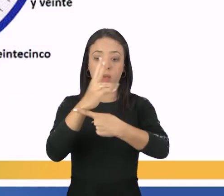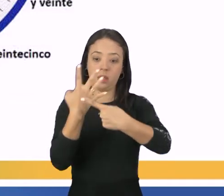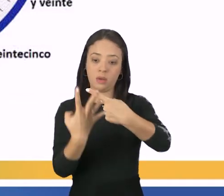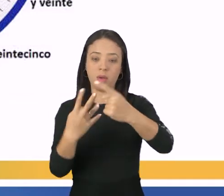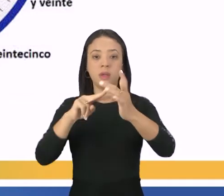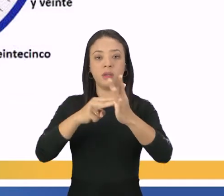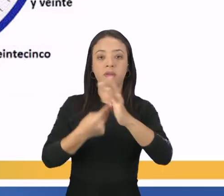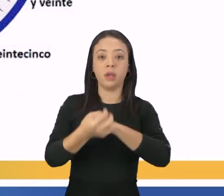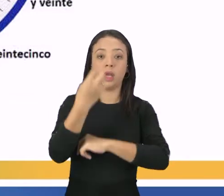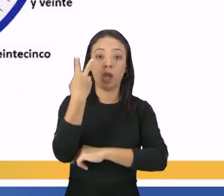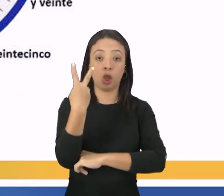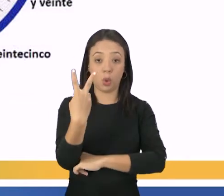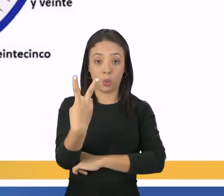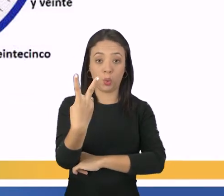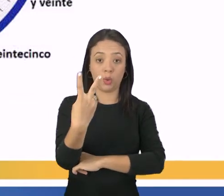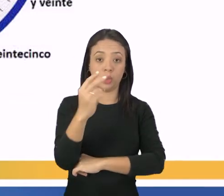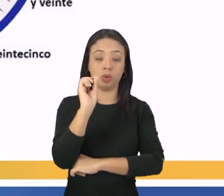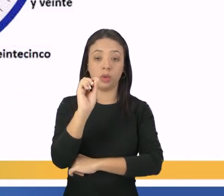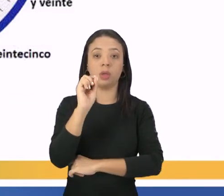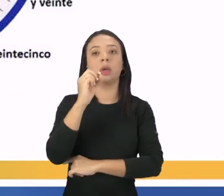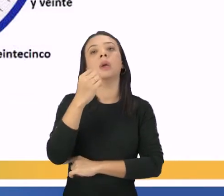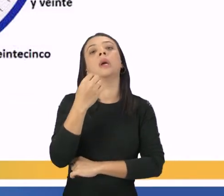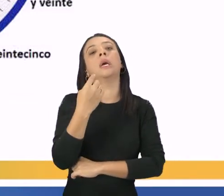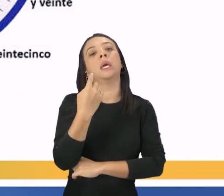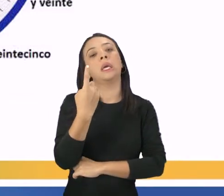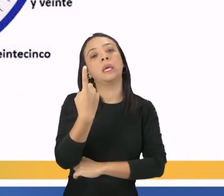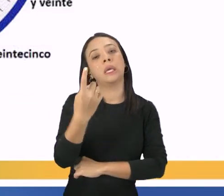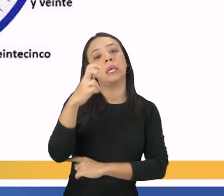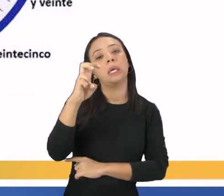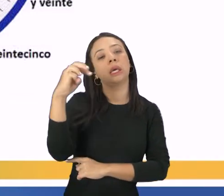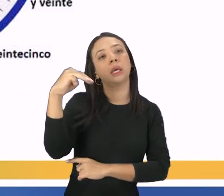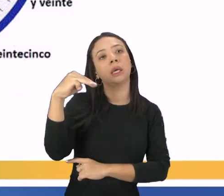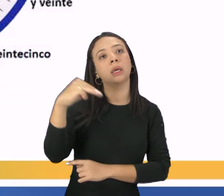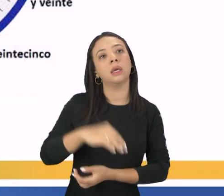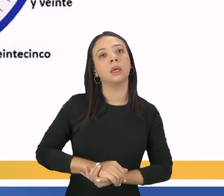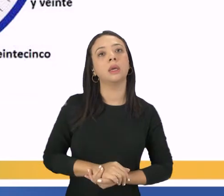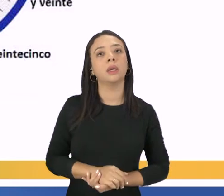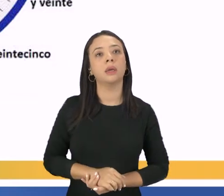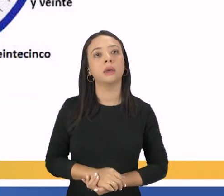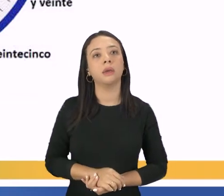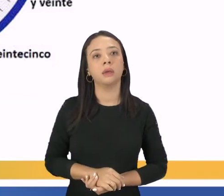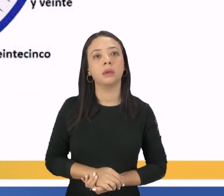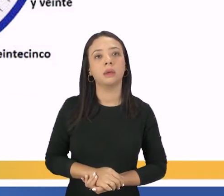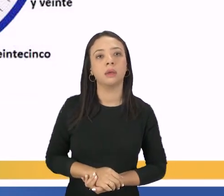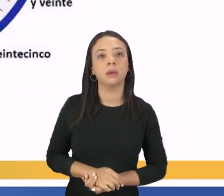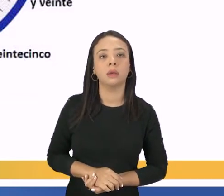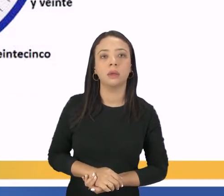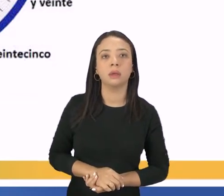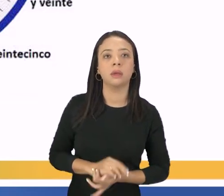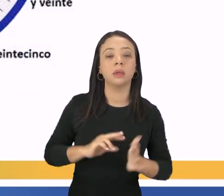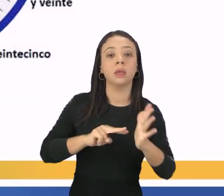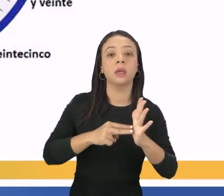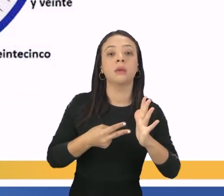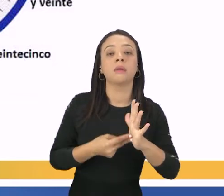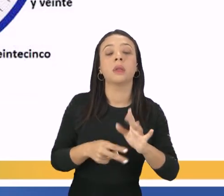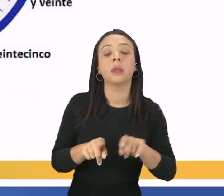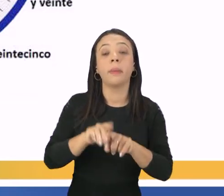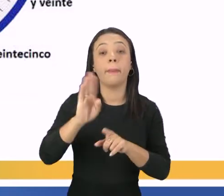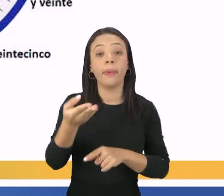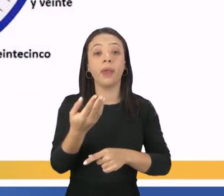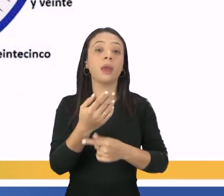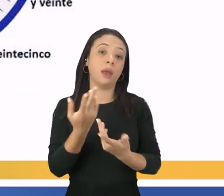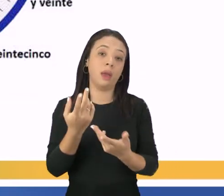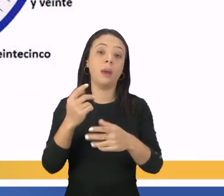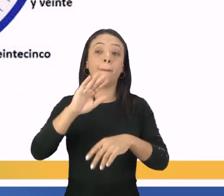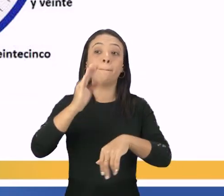e 15. Então, tem quarto, 20, 25 e média. né, que representa a metade da hora.